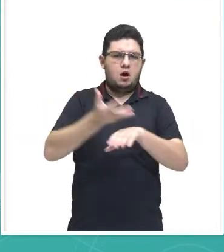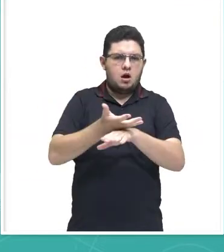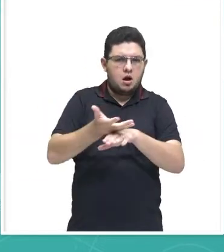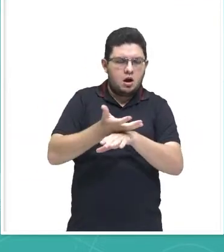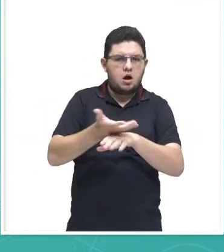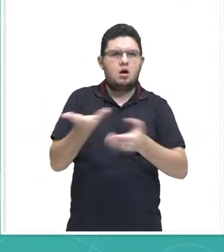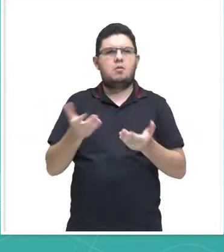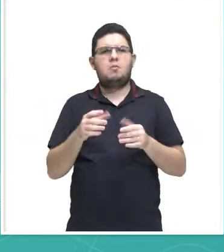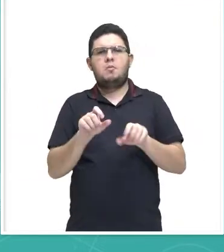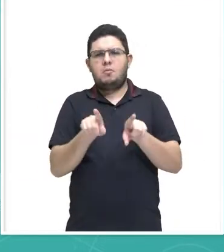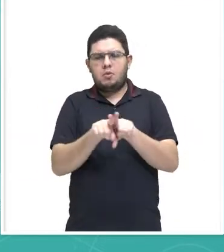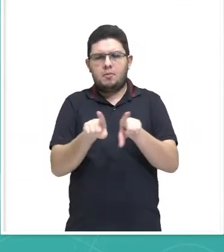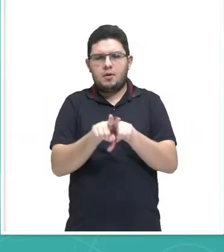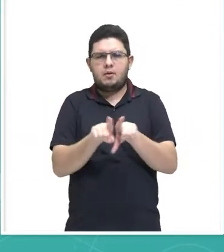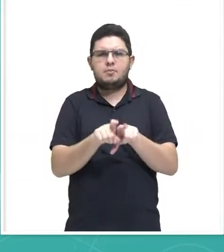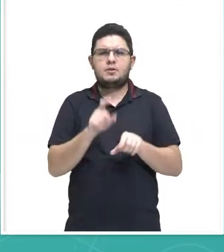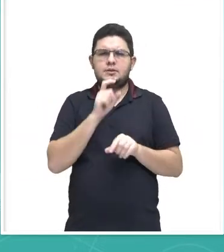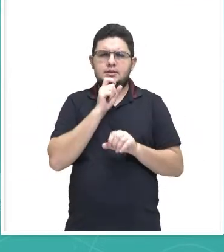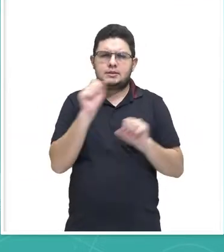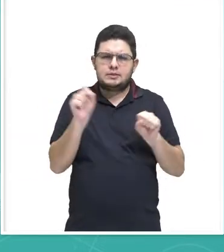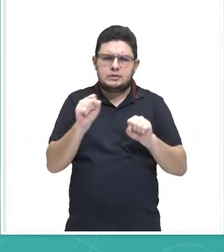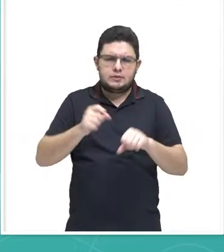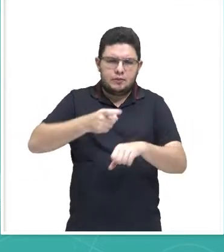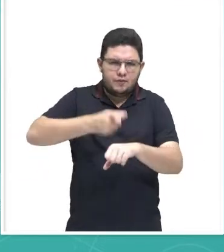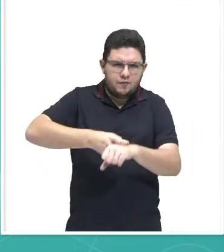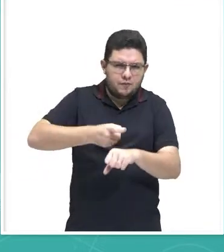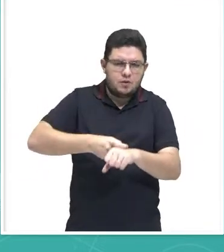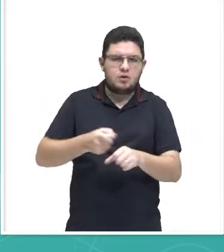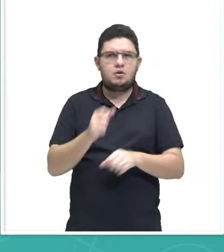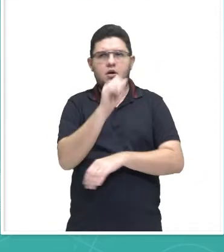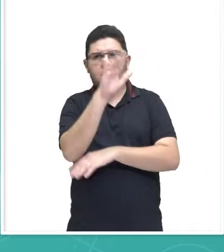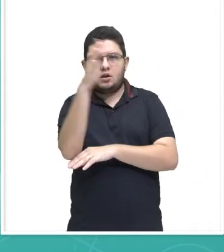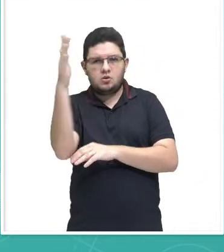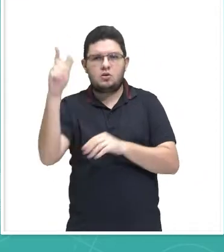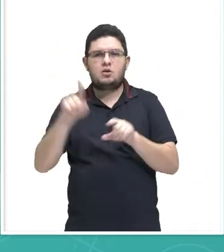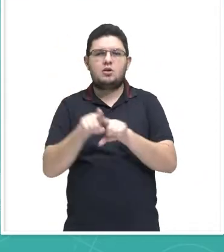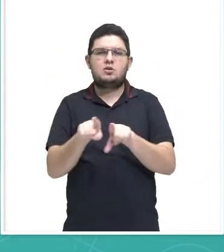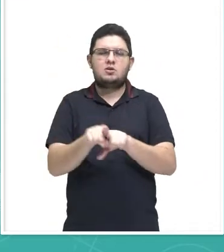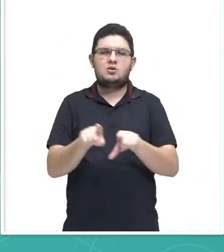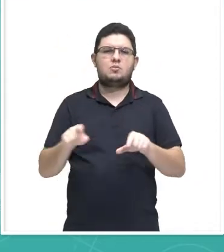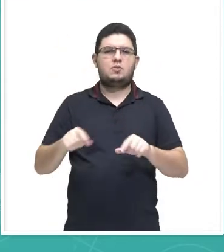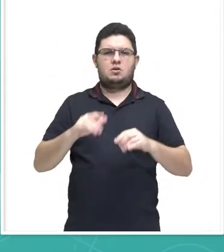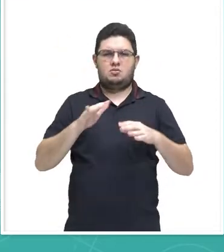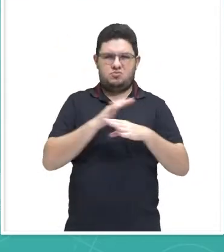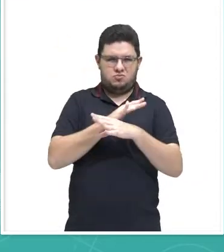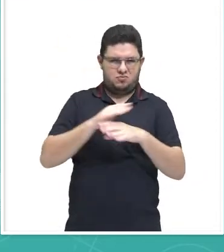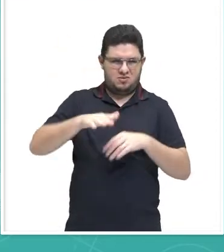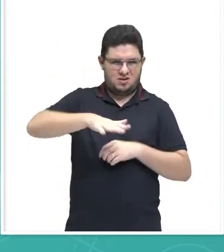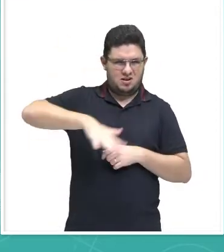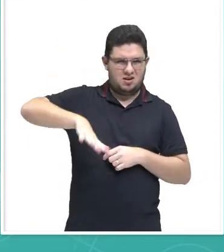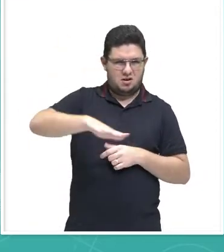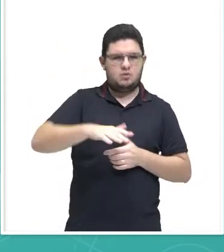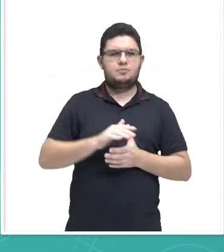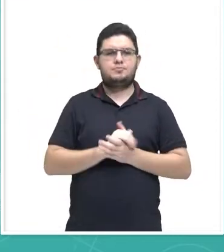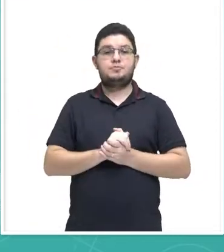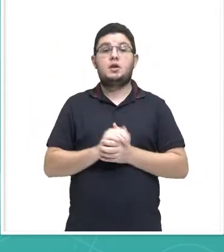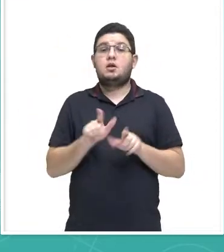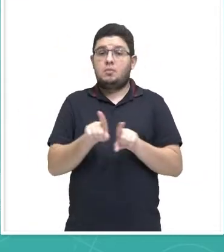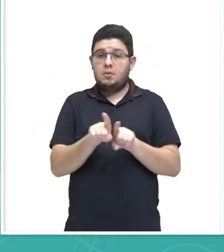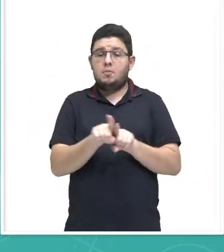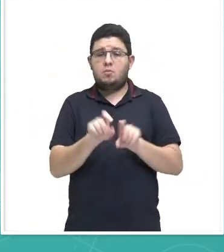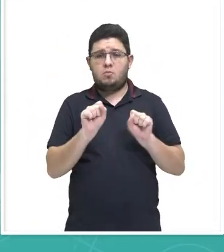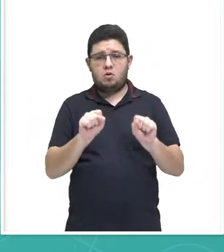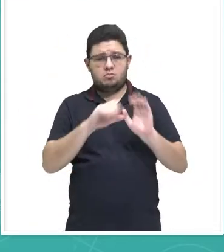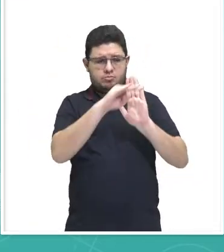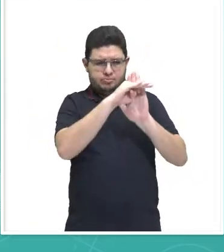água, natureza, no meio urbano. Pode ser classificado também de acordo com a quantidade de jogadores, que